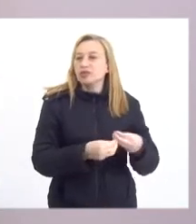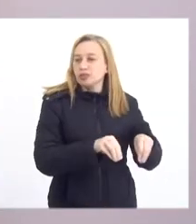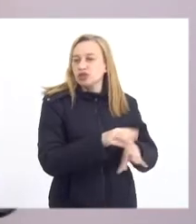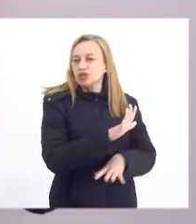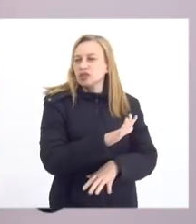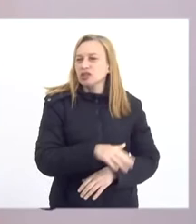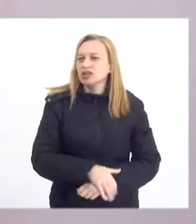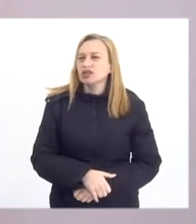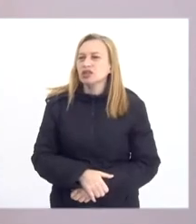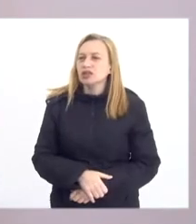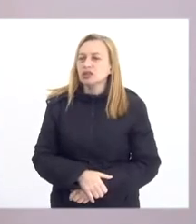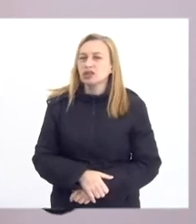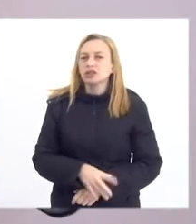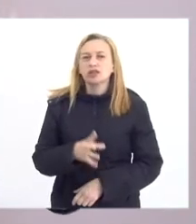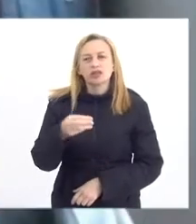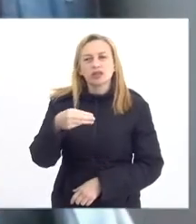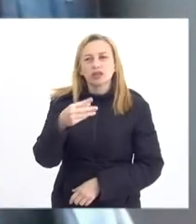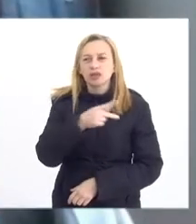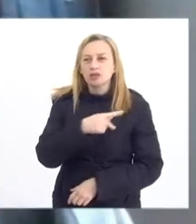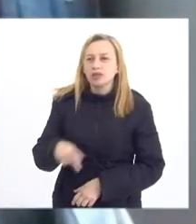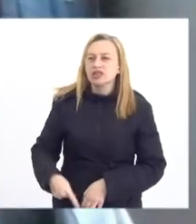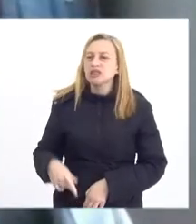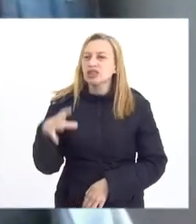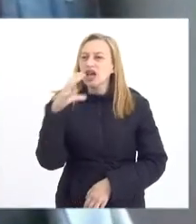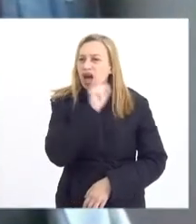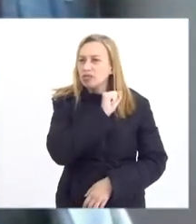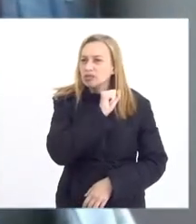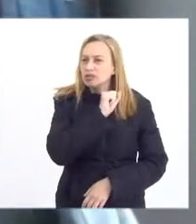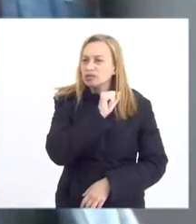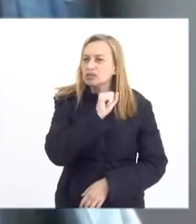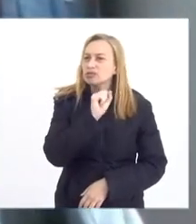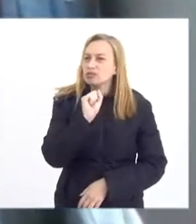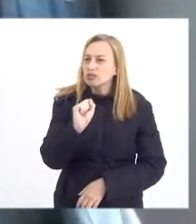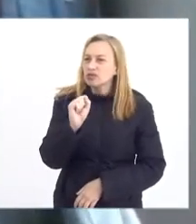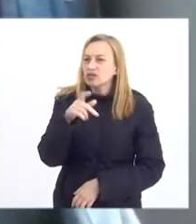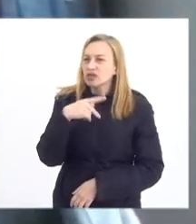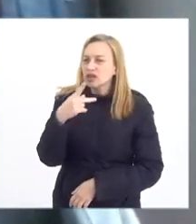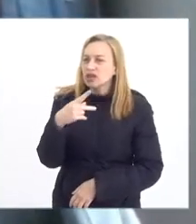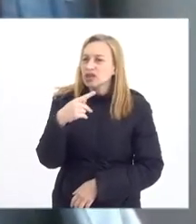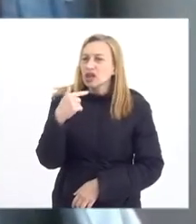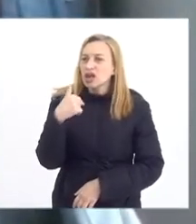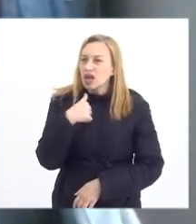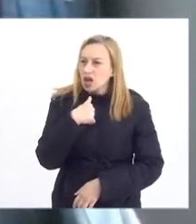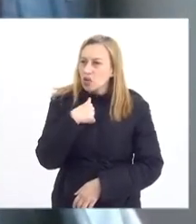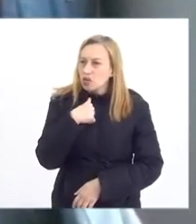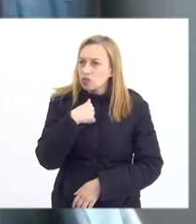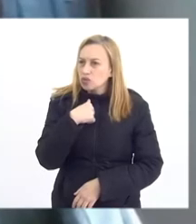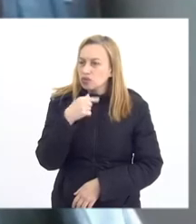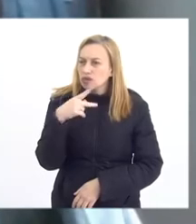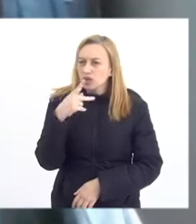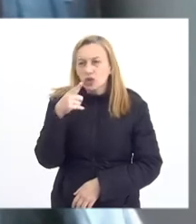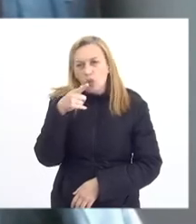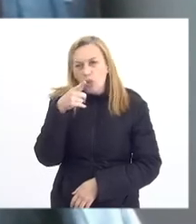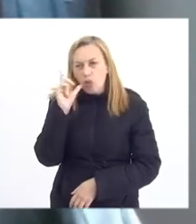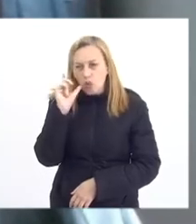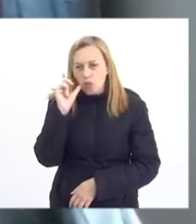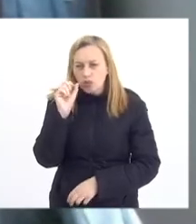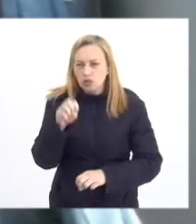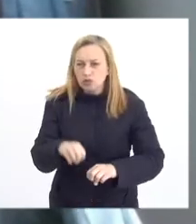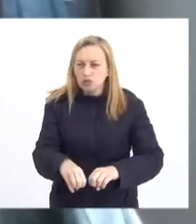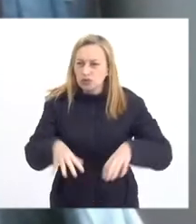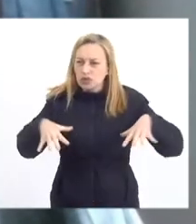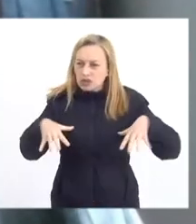Inclusive, presidente, rapidinho aqui, deputado, por favor. Não, eu, inclusive, ontem no plenário aqui